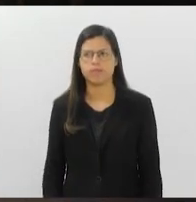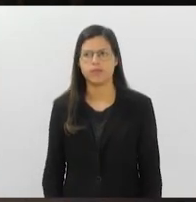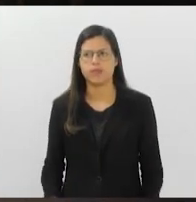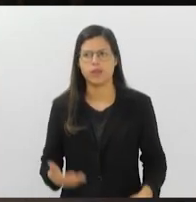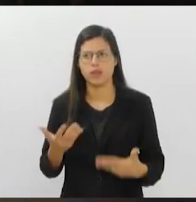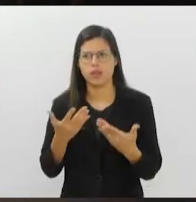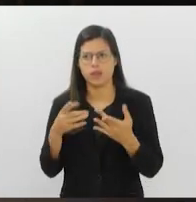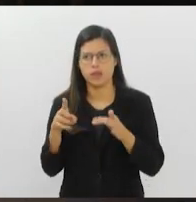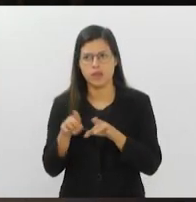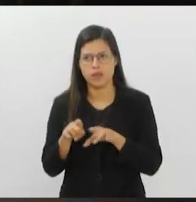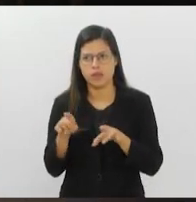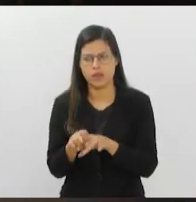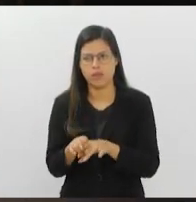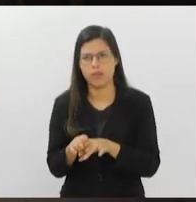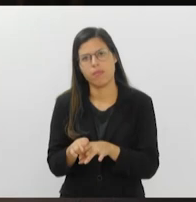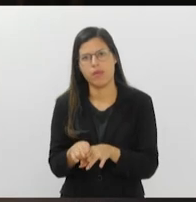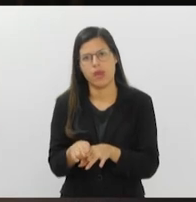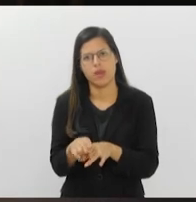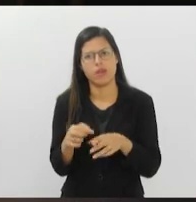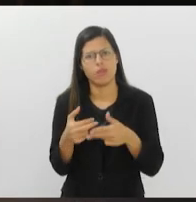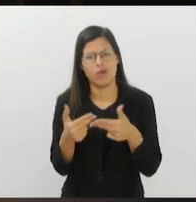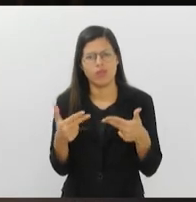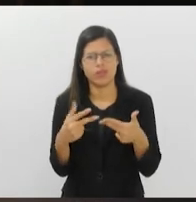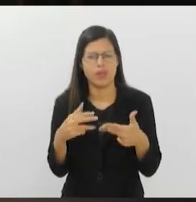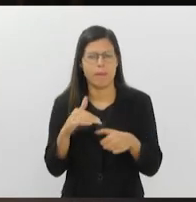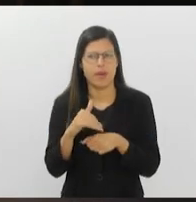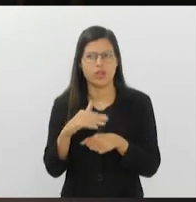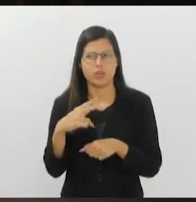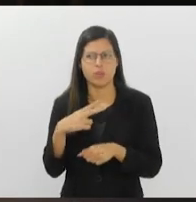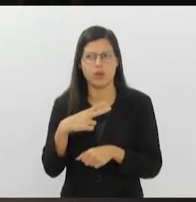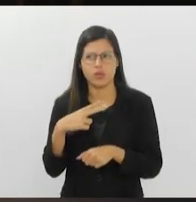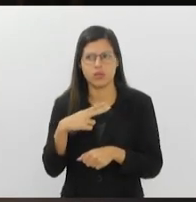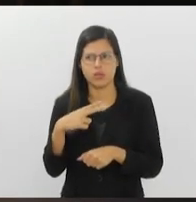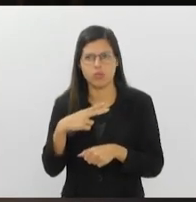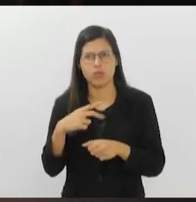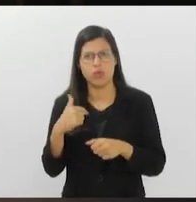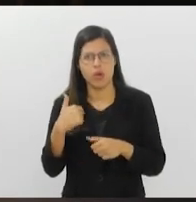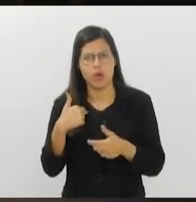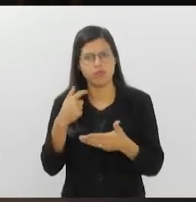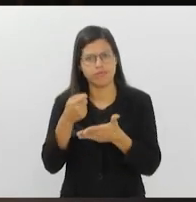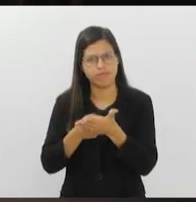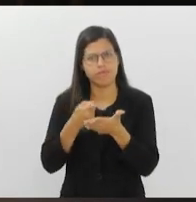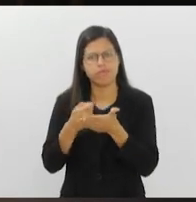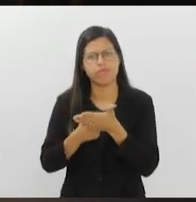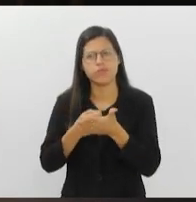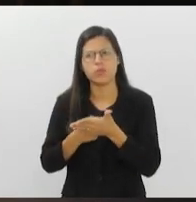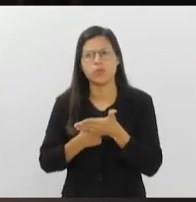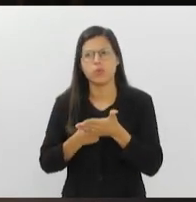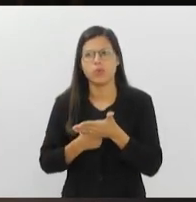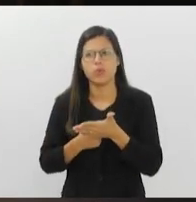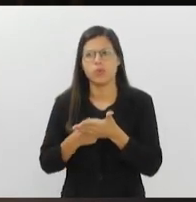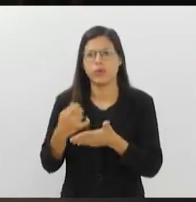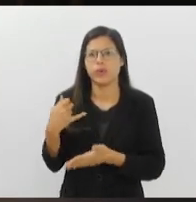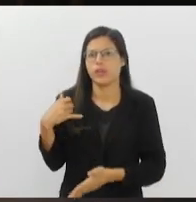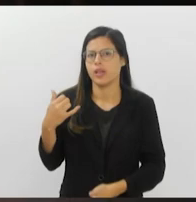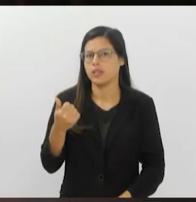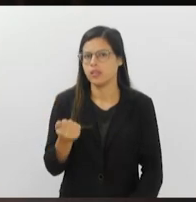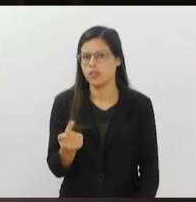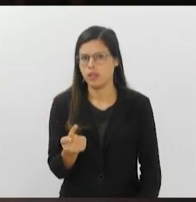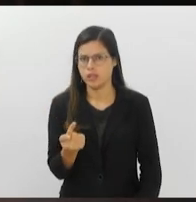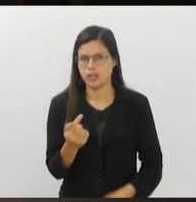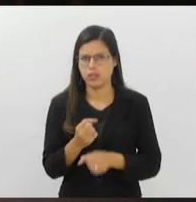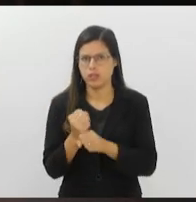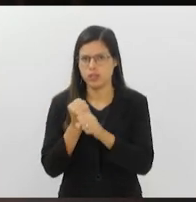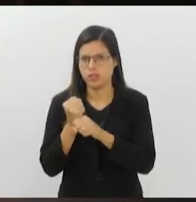deixar uma mensagem mais pessoal. Eu sou militante desde os 17 anos, ou seja, há mais